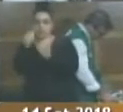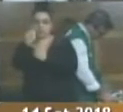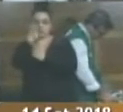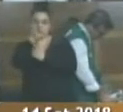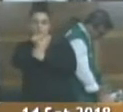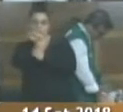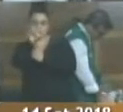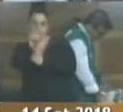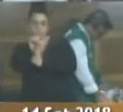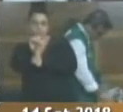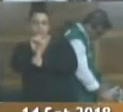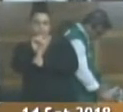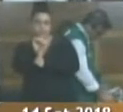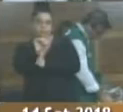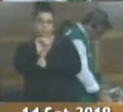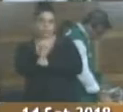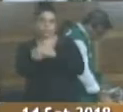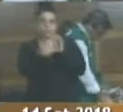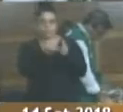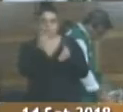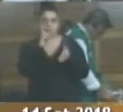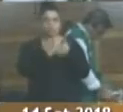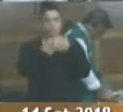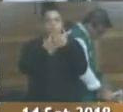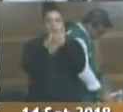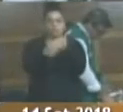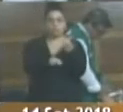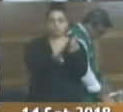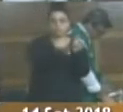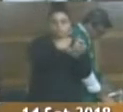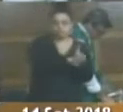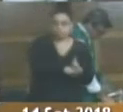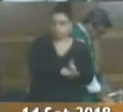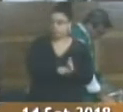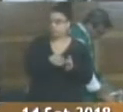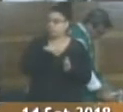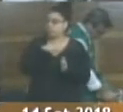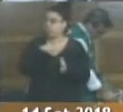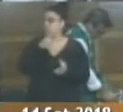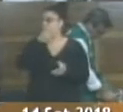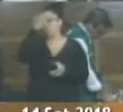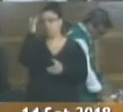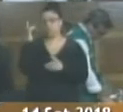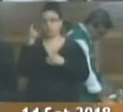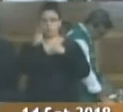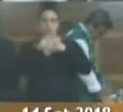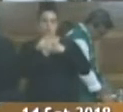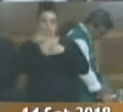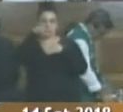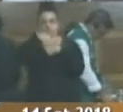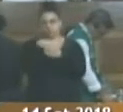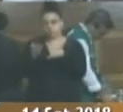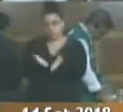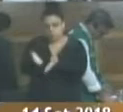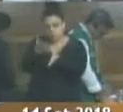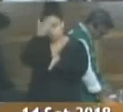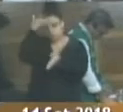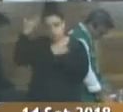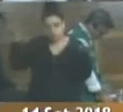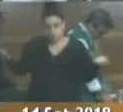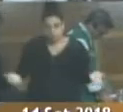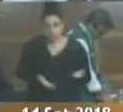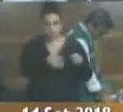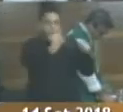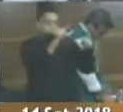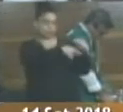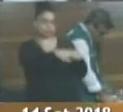saúde, e a gente recebia esse barco com os agentes, né, que iam cuidar dessas pessoas, e hoje em dia a gente